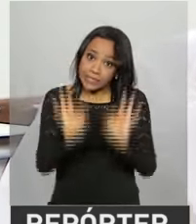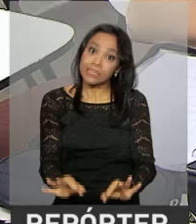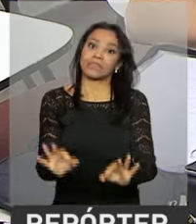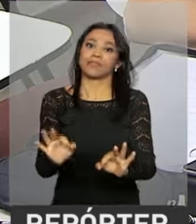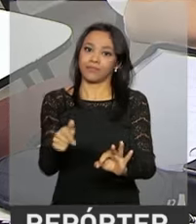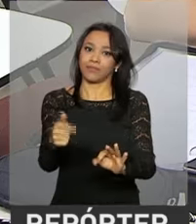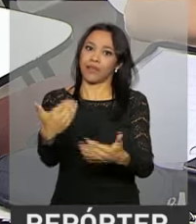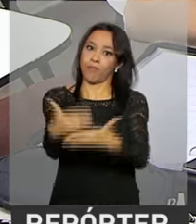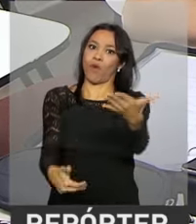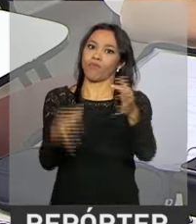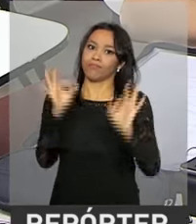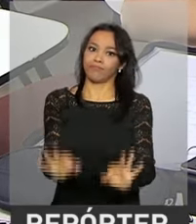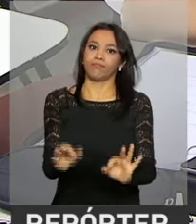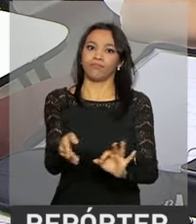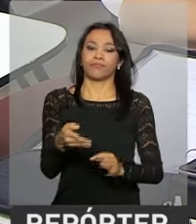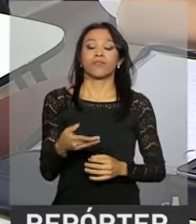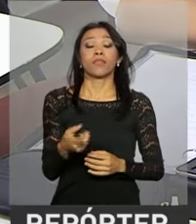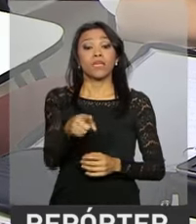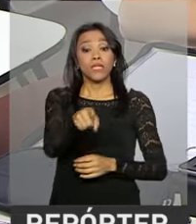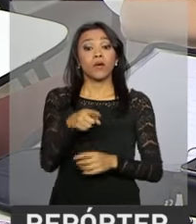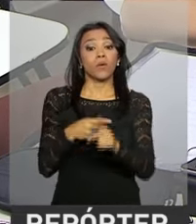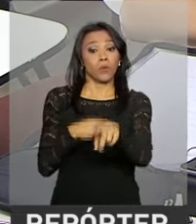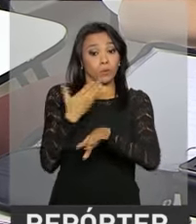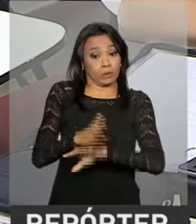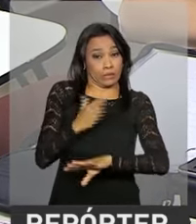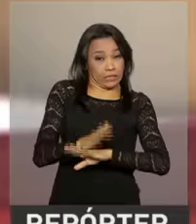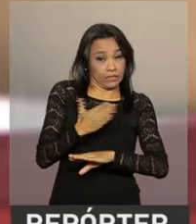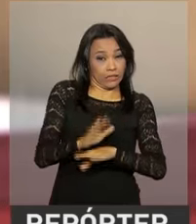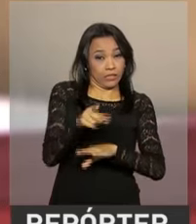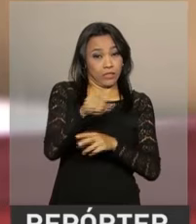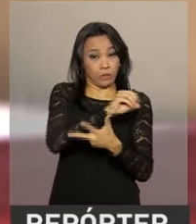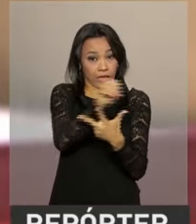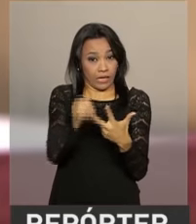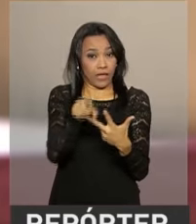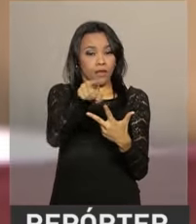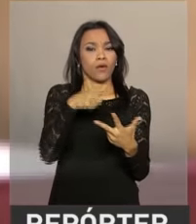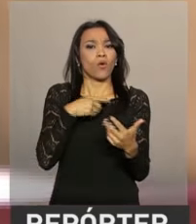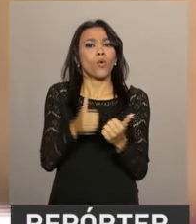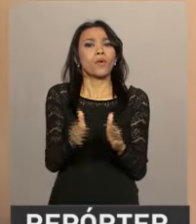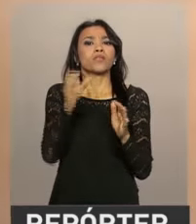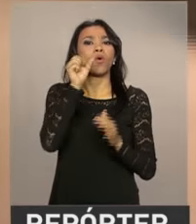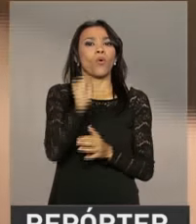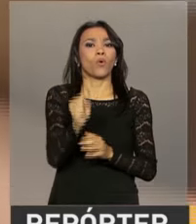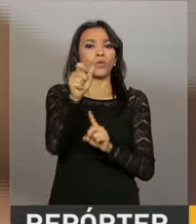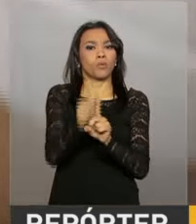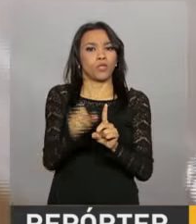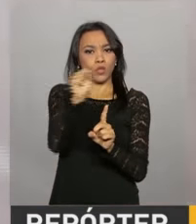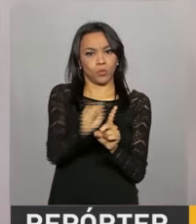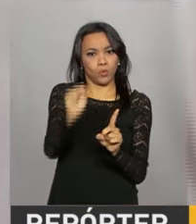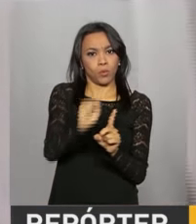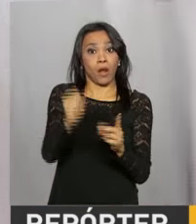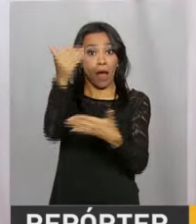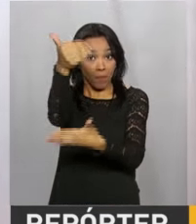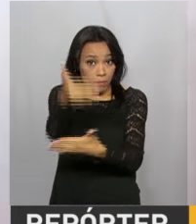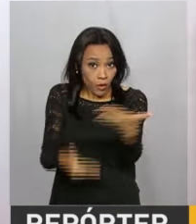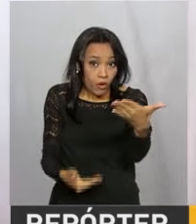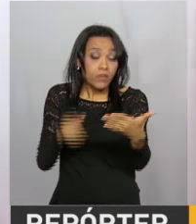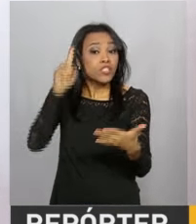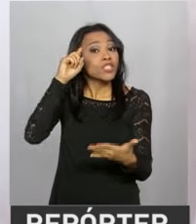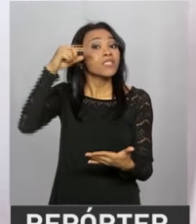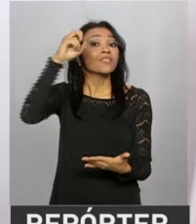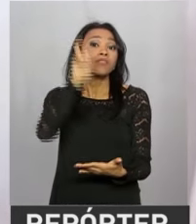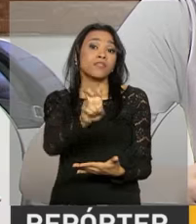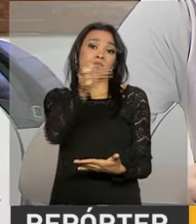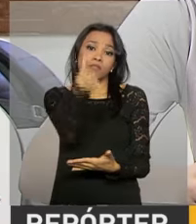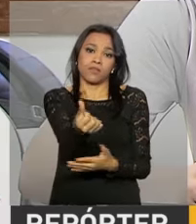valendo o próximo simulado do Exame Nacional do Ensino Médio tem início no dia 8 de outubro a prova só Será no di 5 e